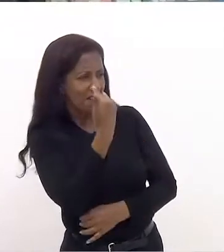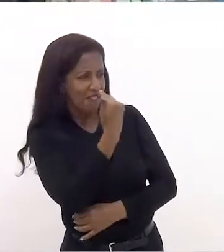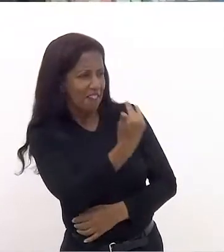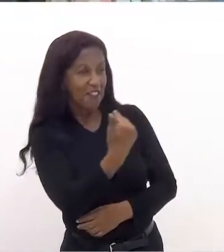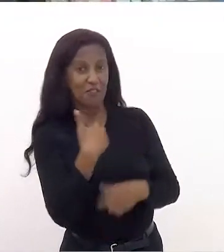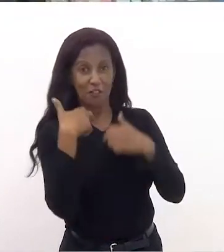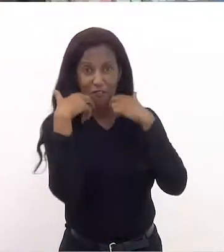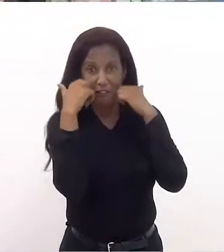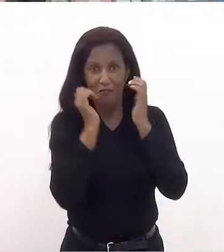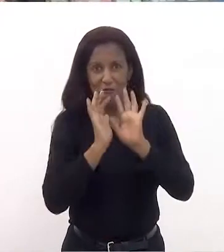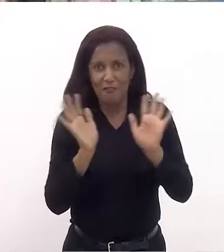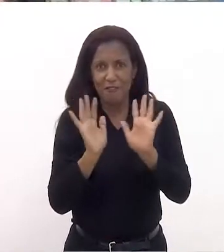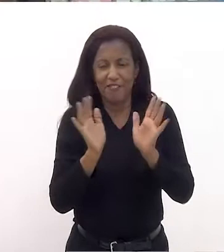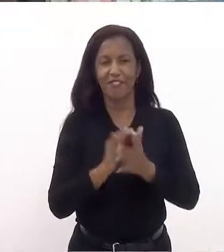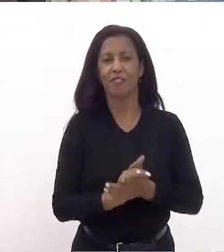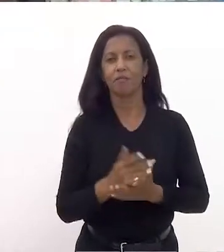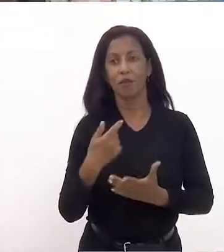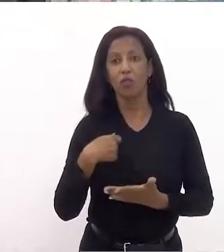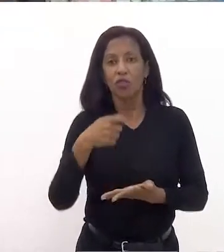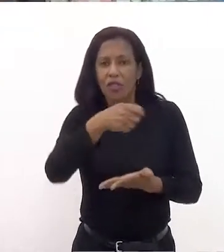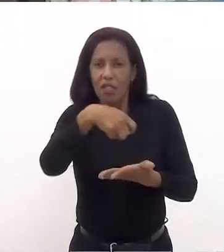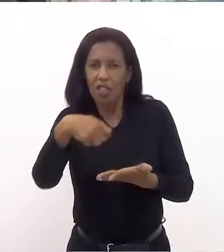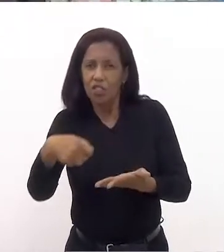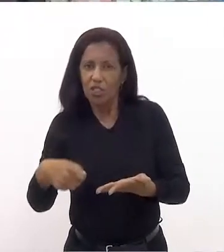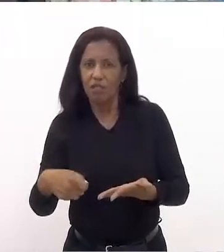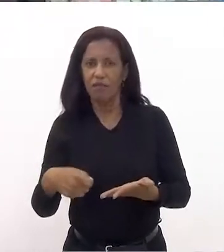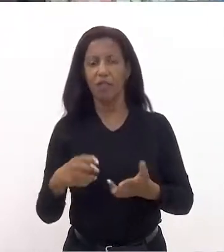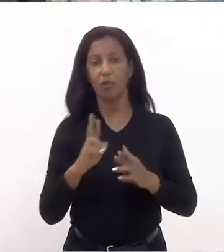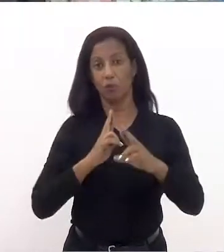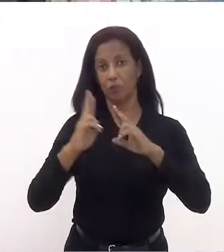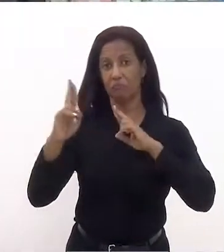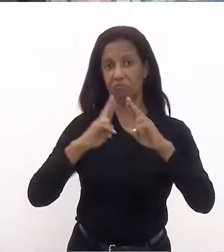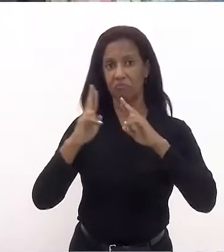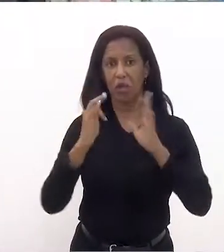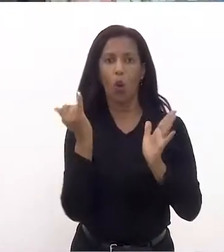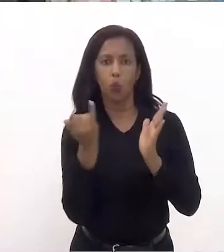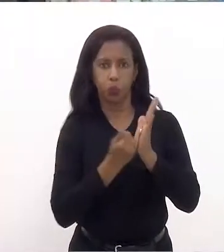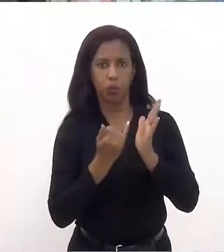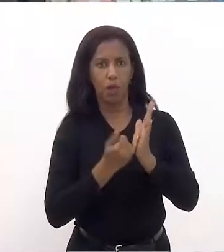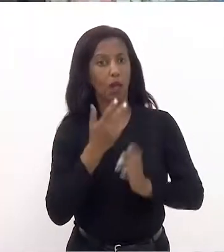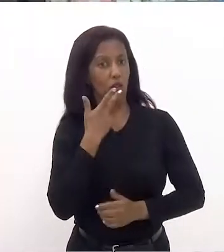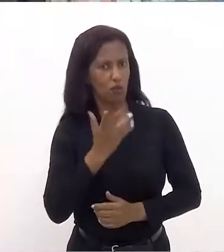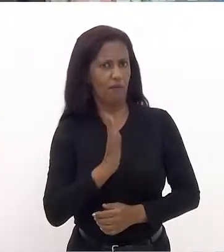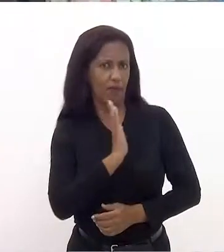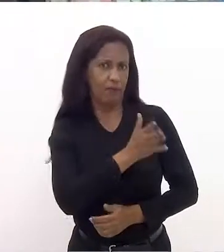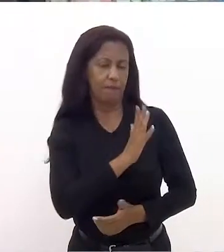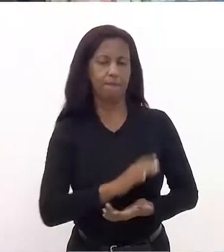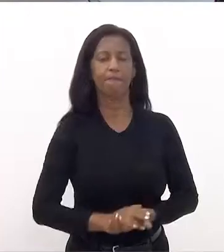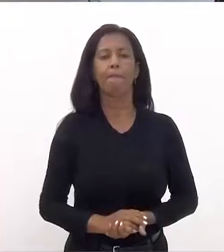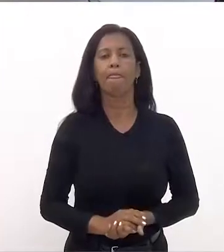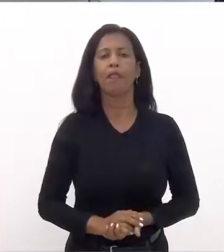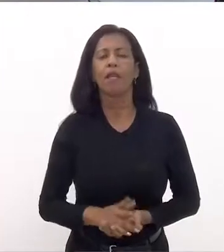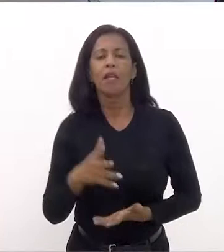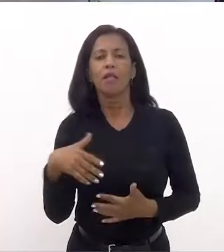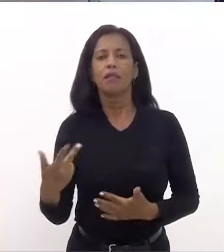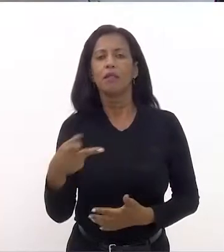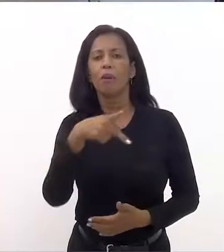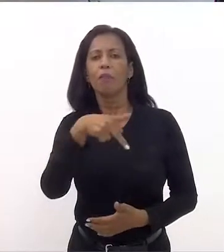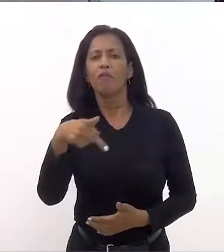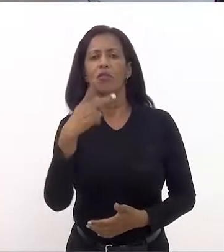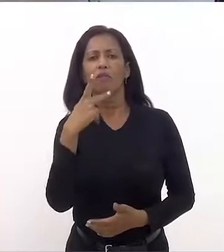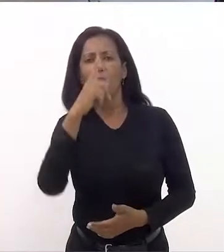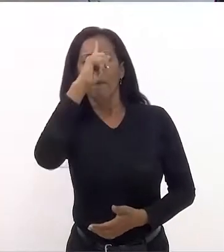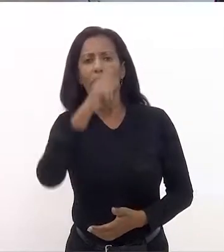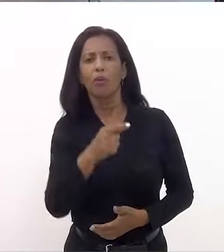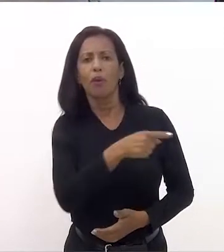eu tinha vergonha dela. Eu já escrevi até uma entrevista publicada, eu falei sobre isso. Então a professora mandou a